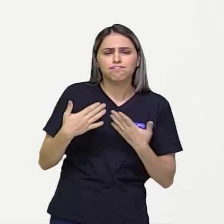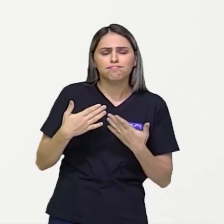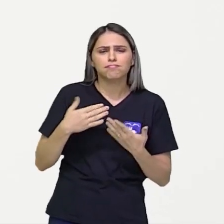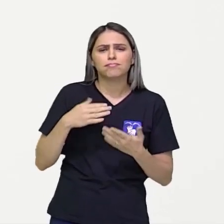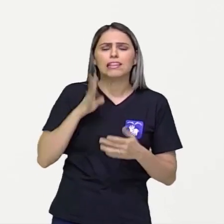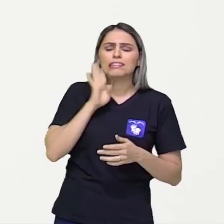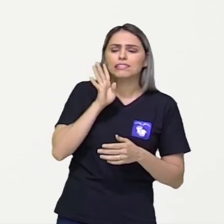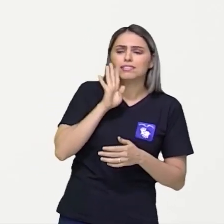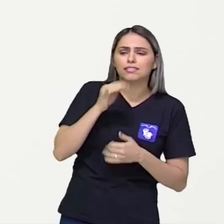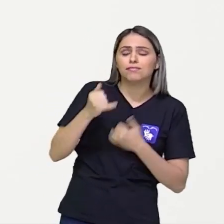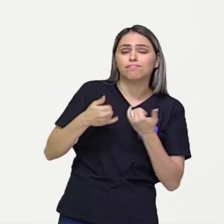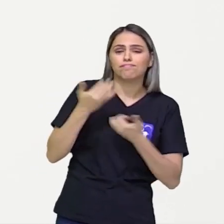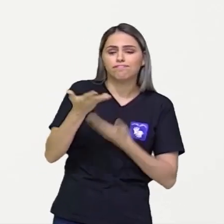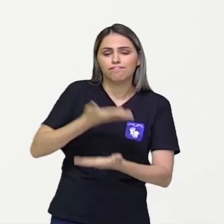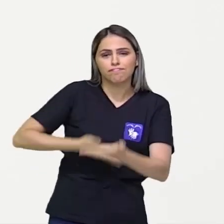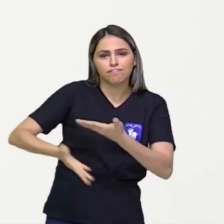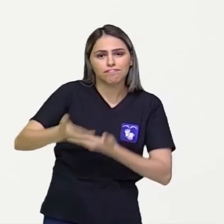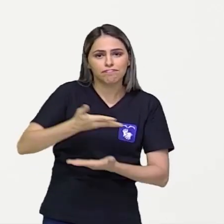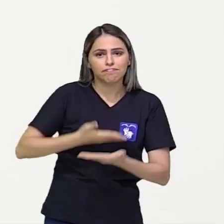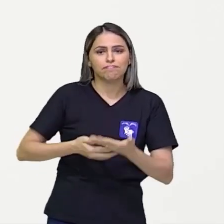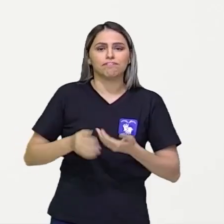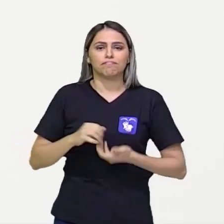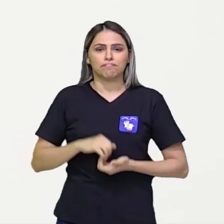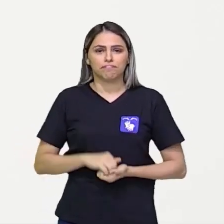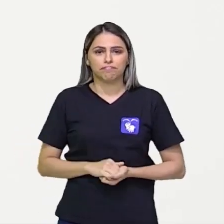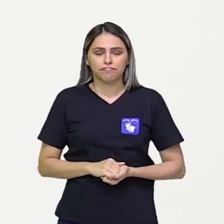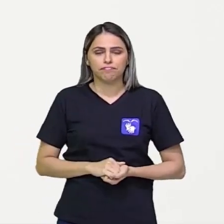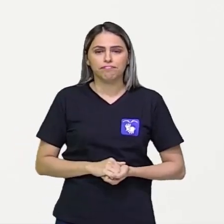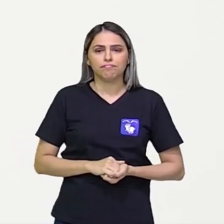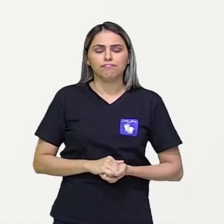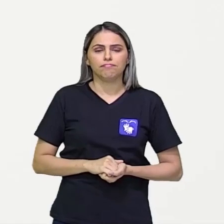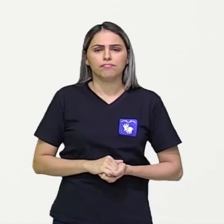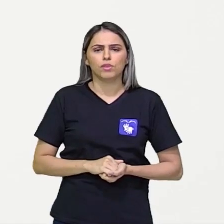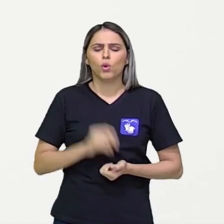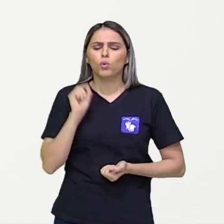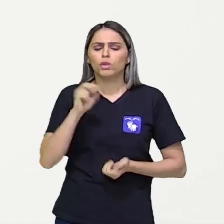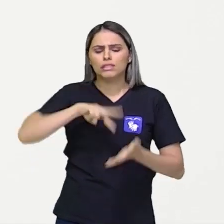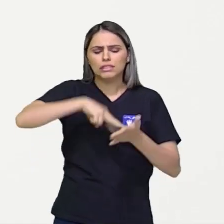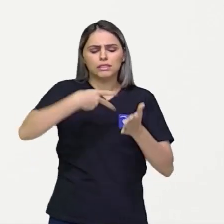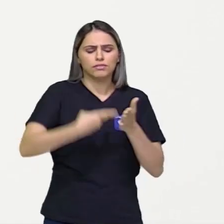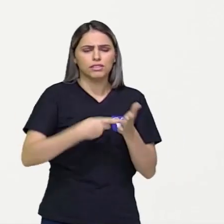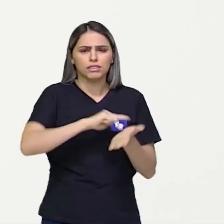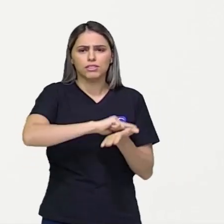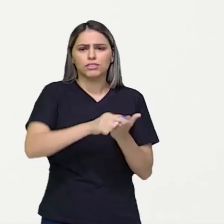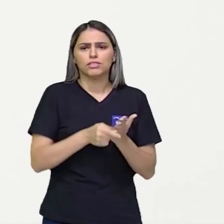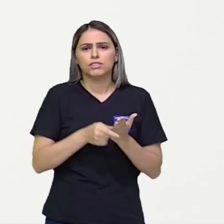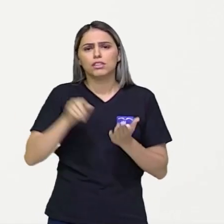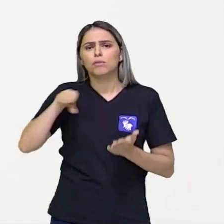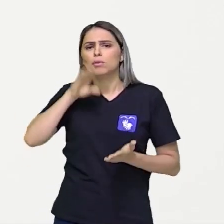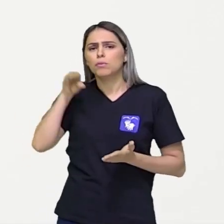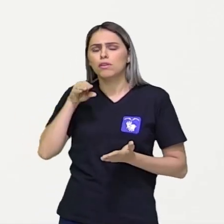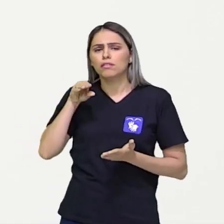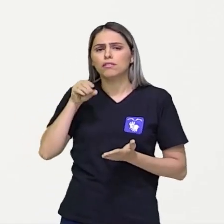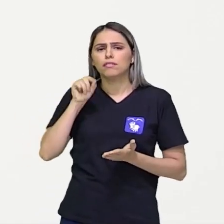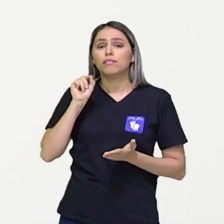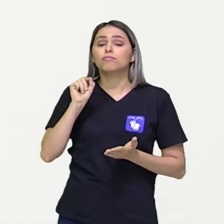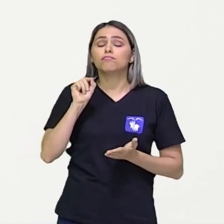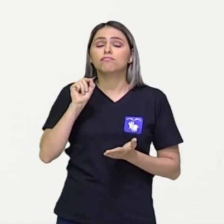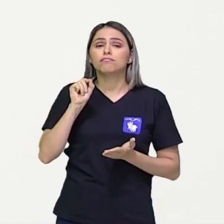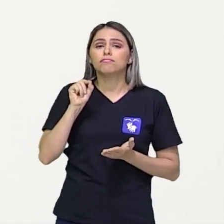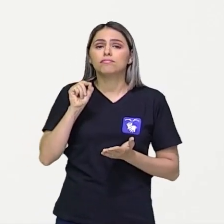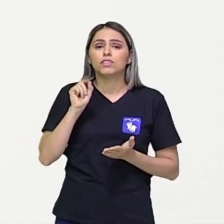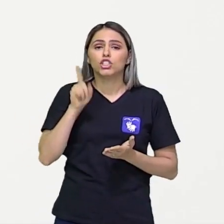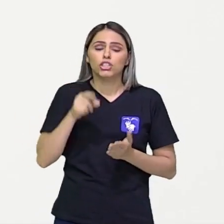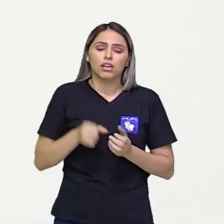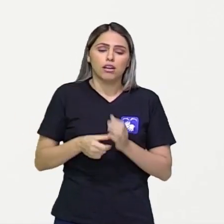de divertir as outras crianças. E o que é um gênero oral? O gênero oral, como eu falei